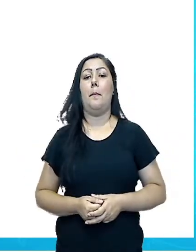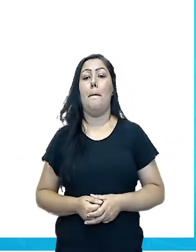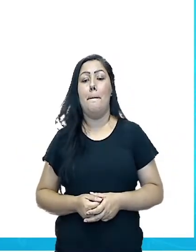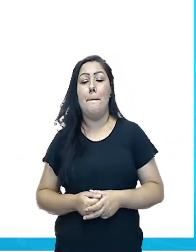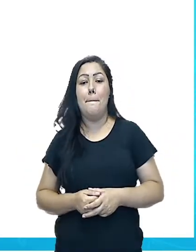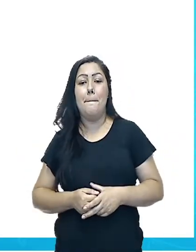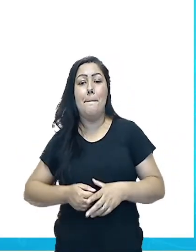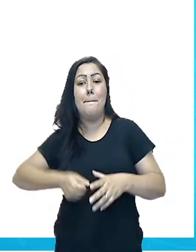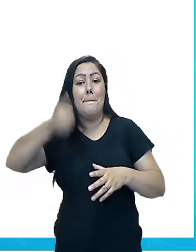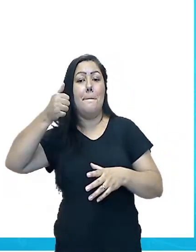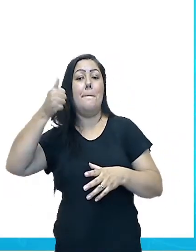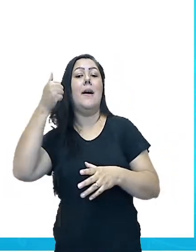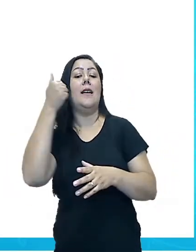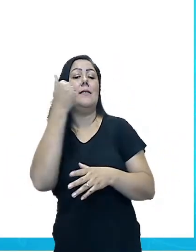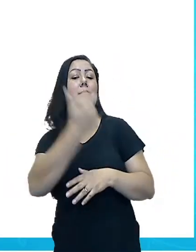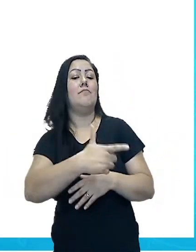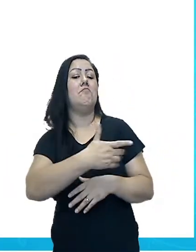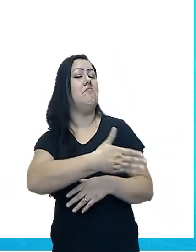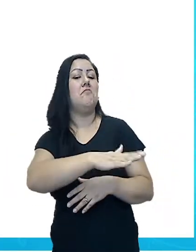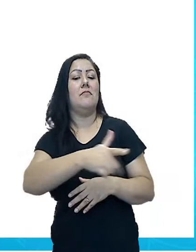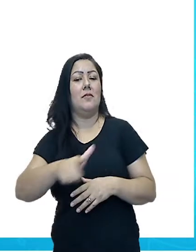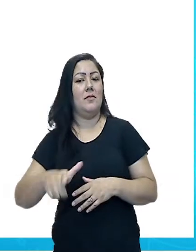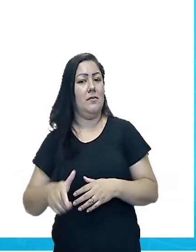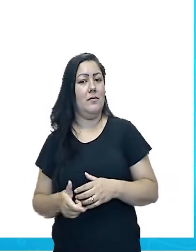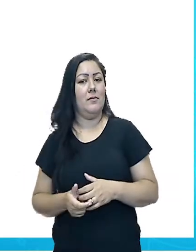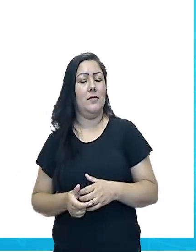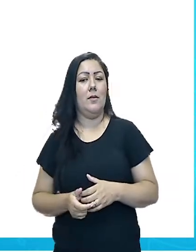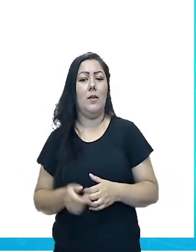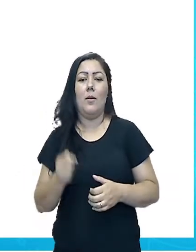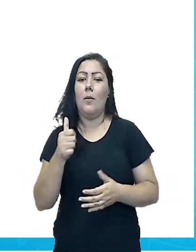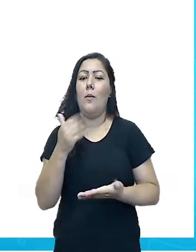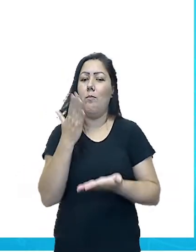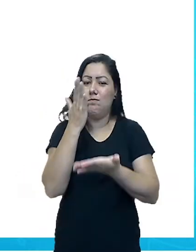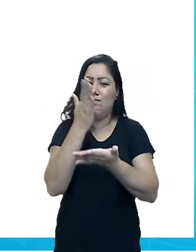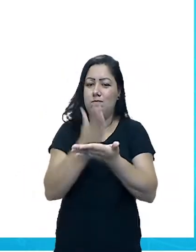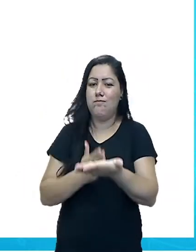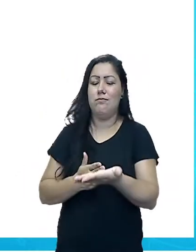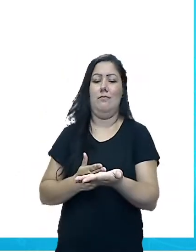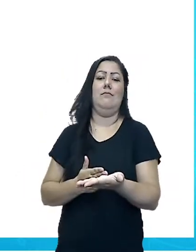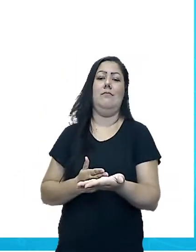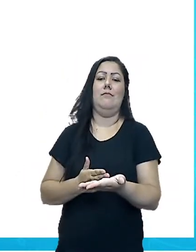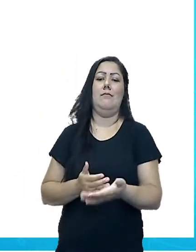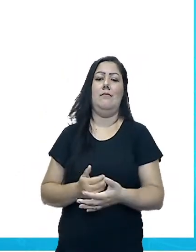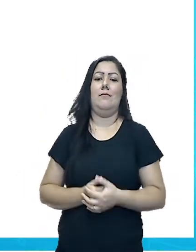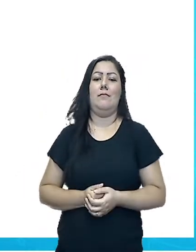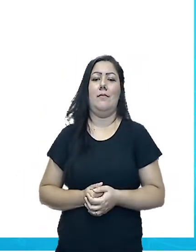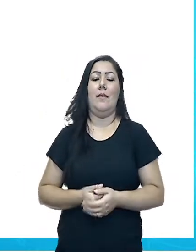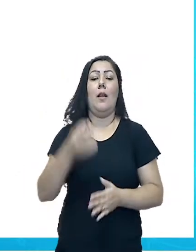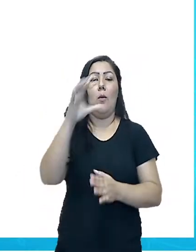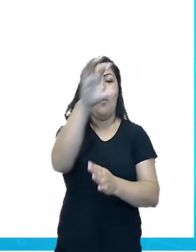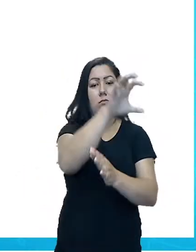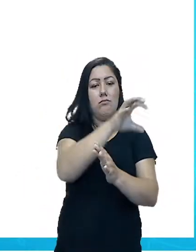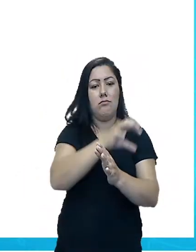48%, quase a metade do território. Tem vários países